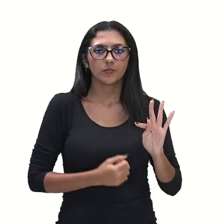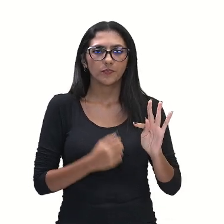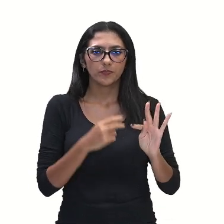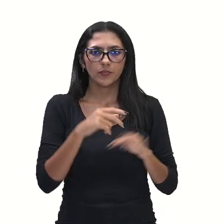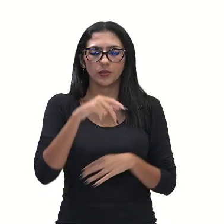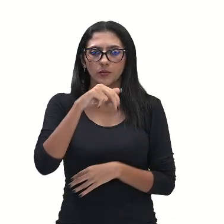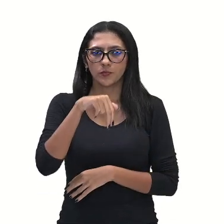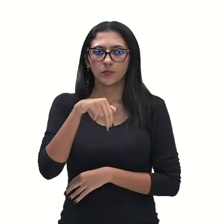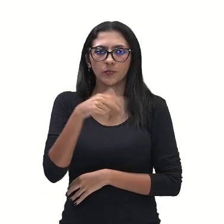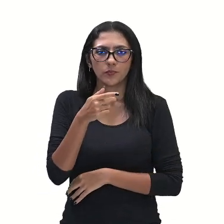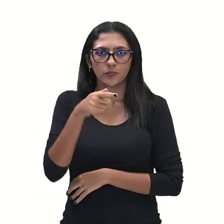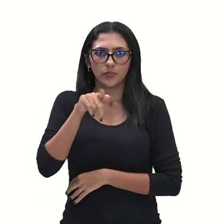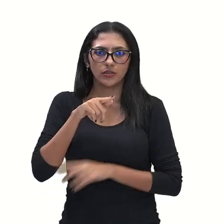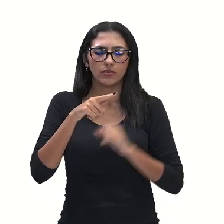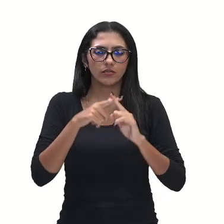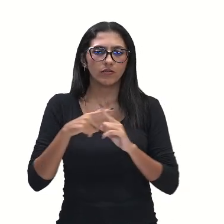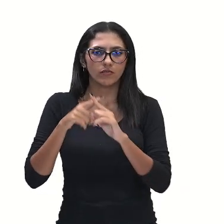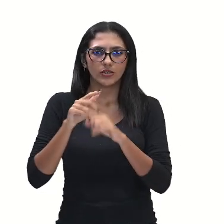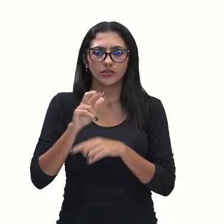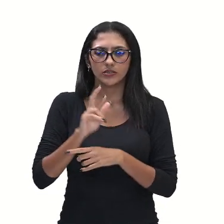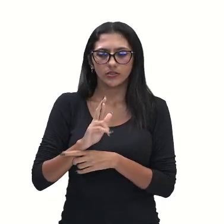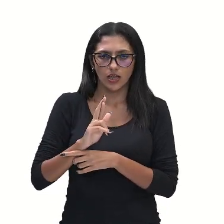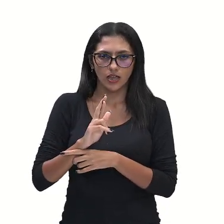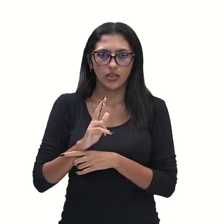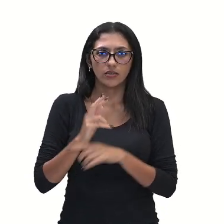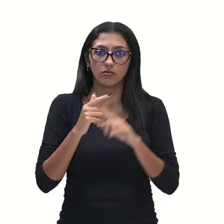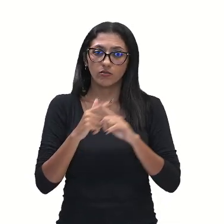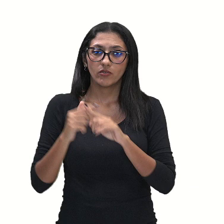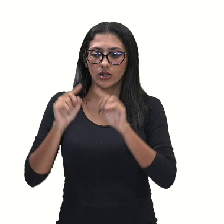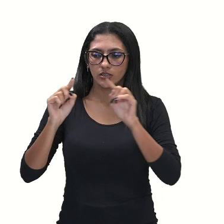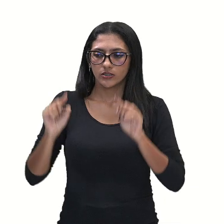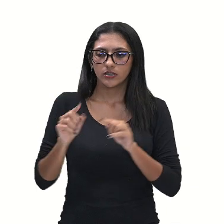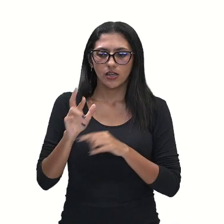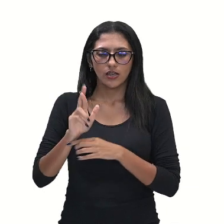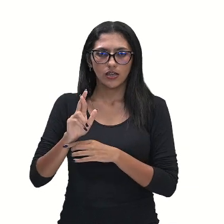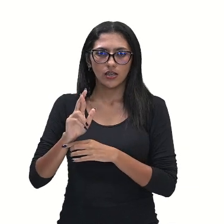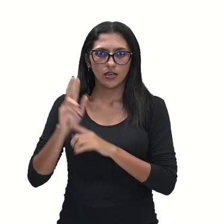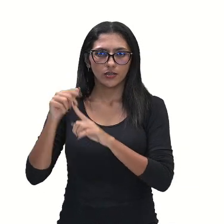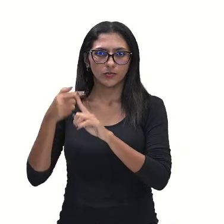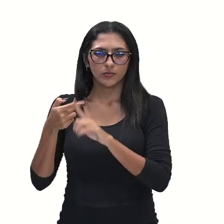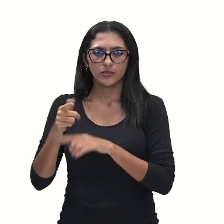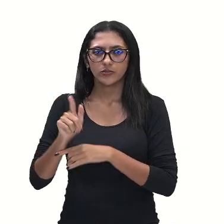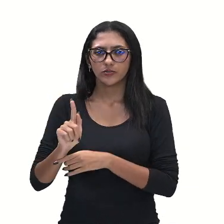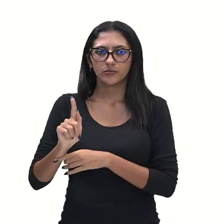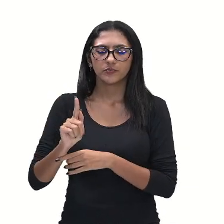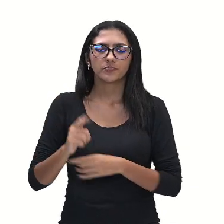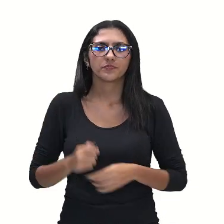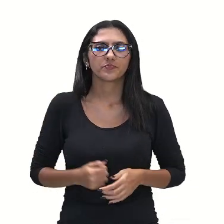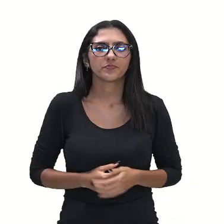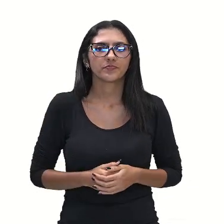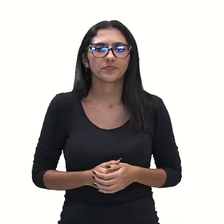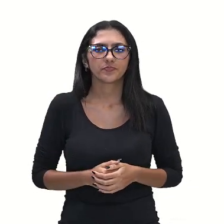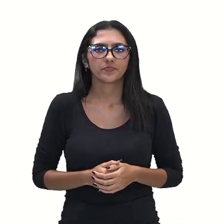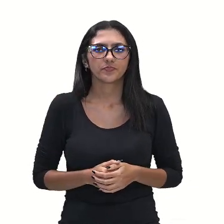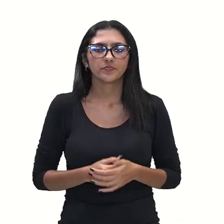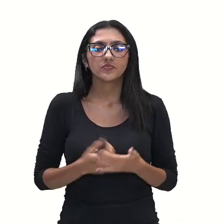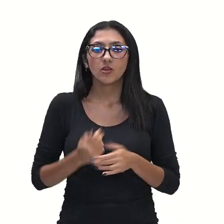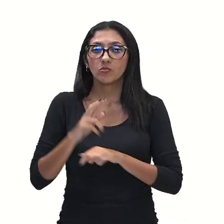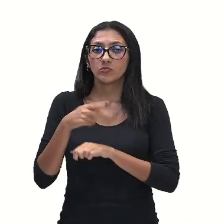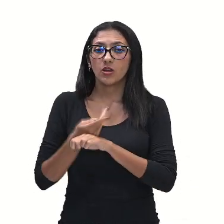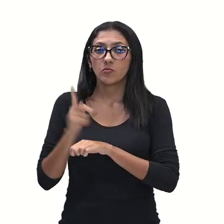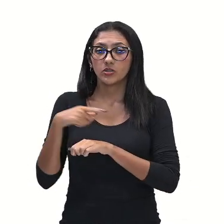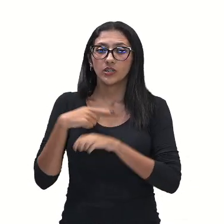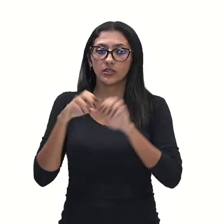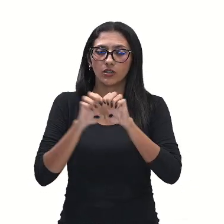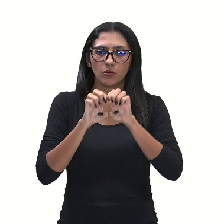que multiplica r mais g, tá bom? Então, a partir dessa fórmula, a gente vai pegar